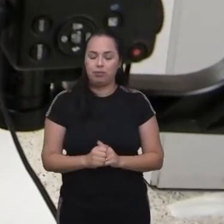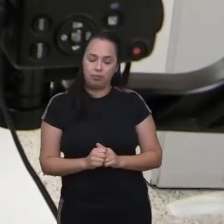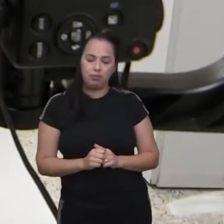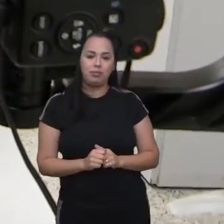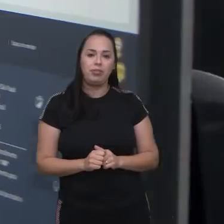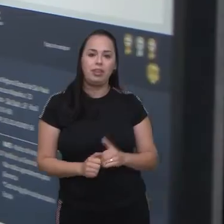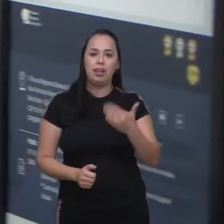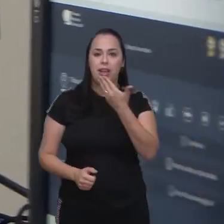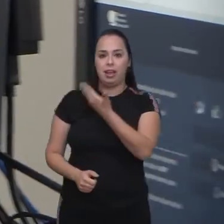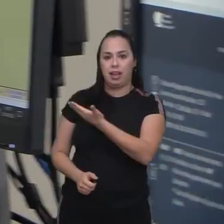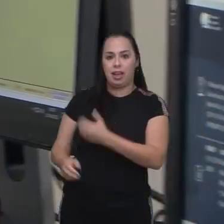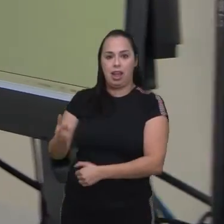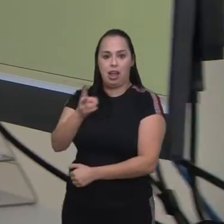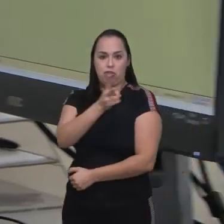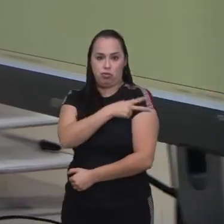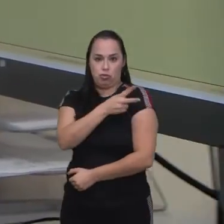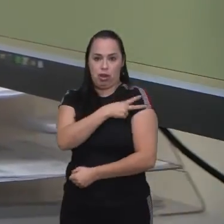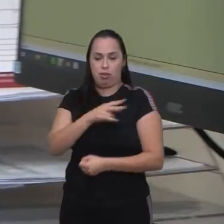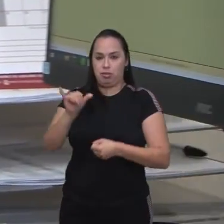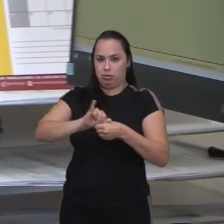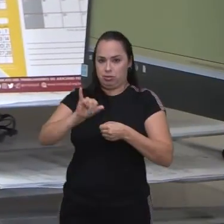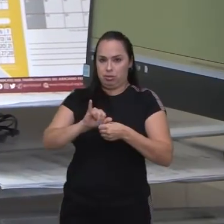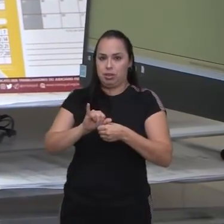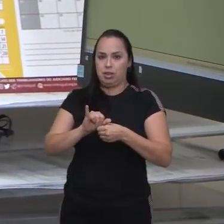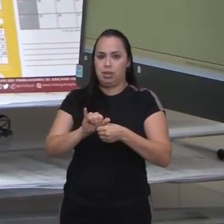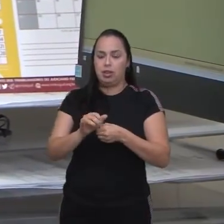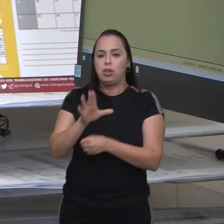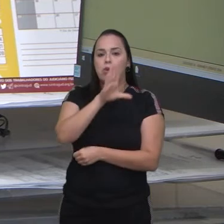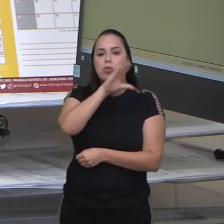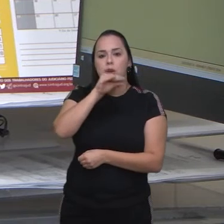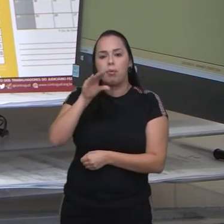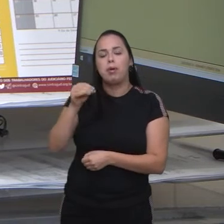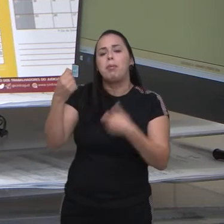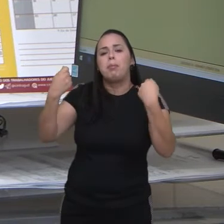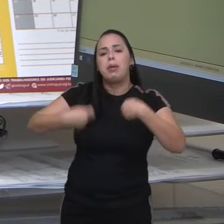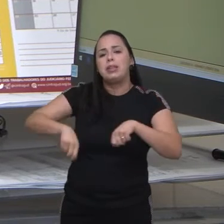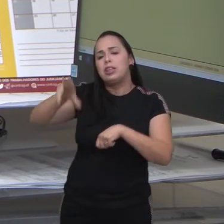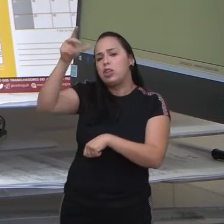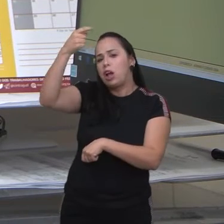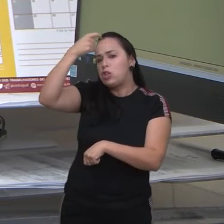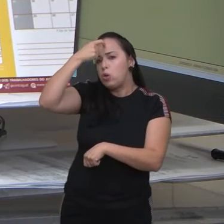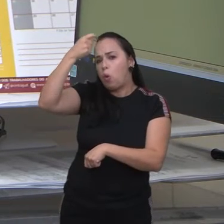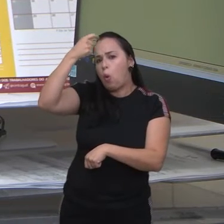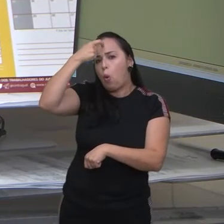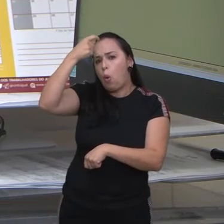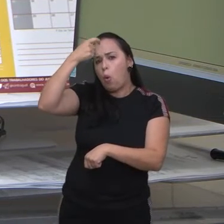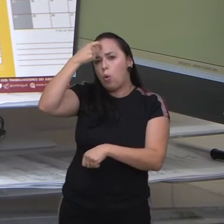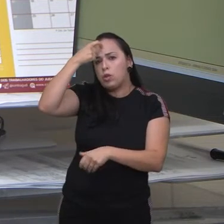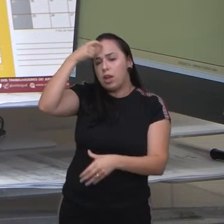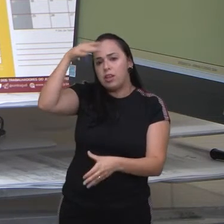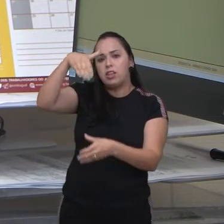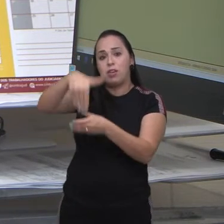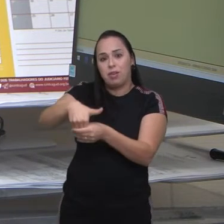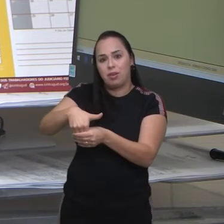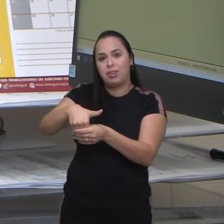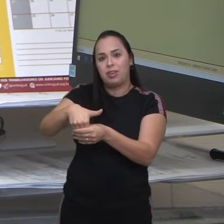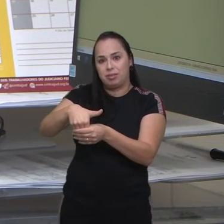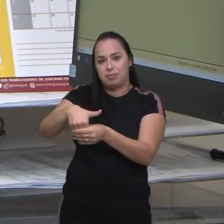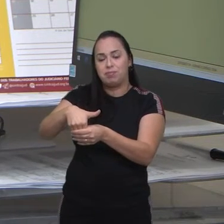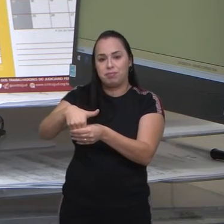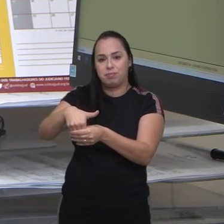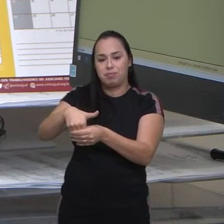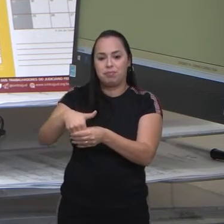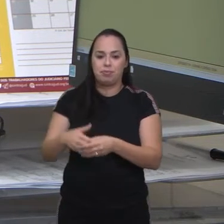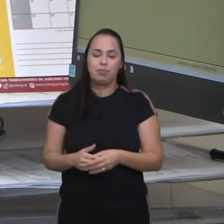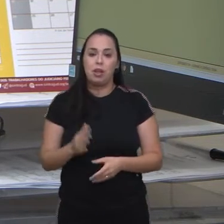primeira vez. Para o chefe de cartório eleitoral, esses jovens têm a consciência da responsabilidade de participar ativamente